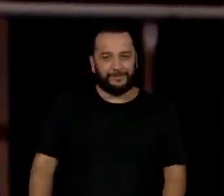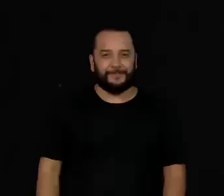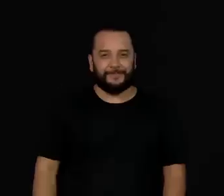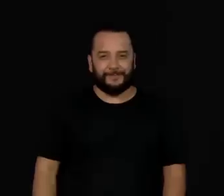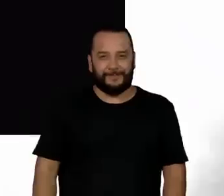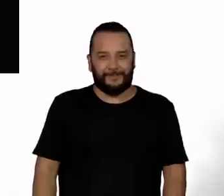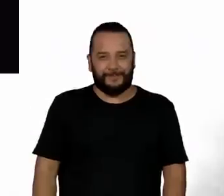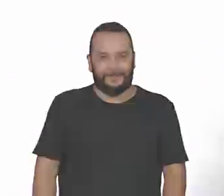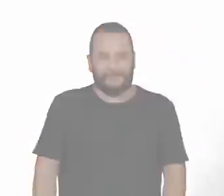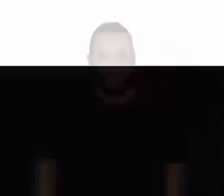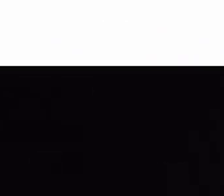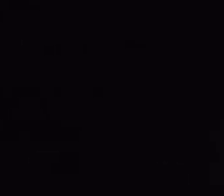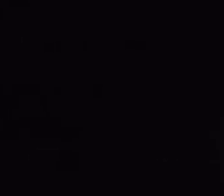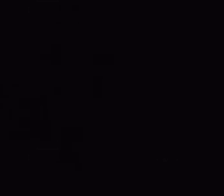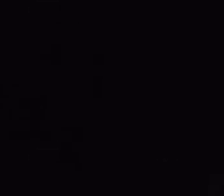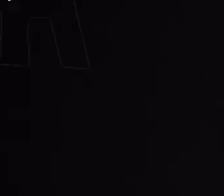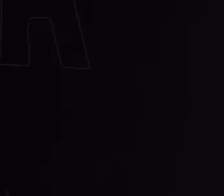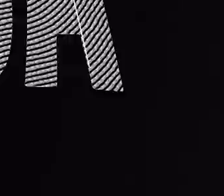mais